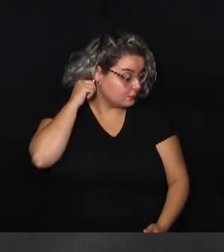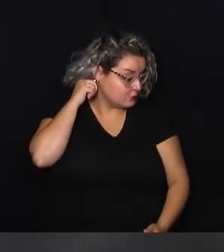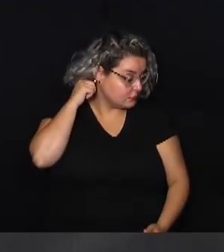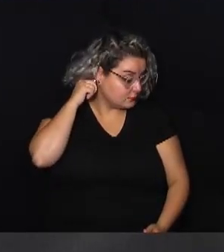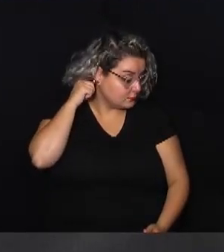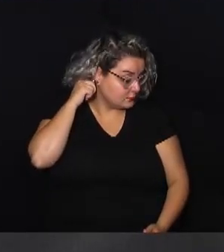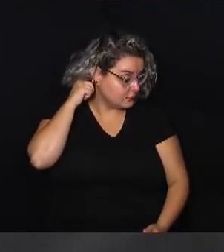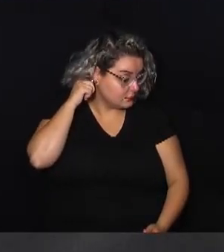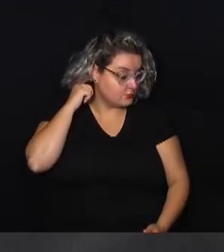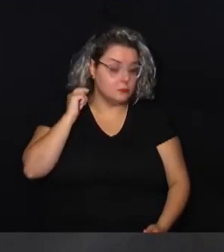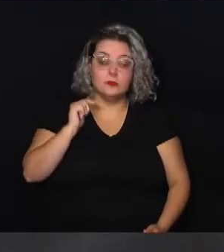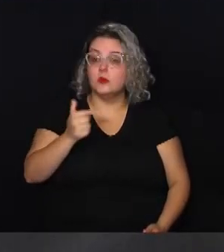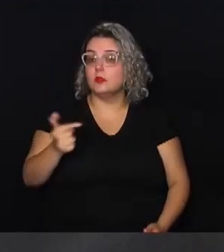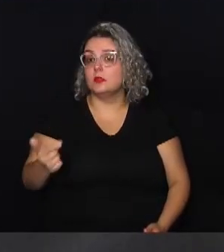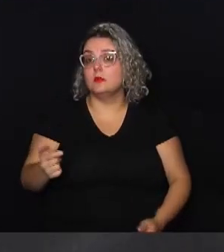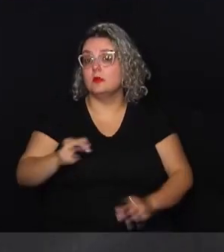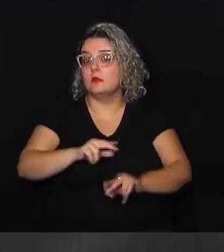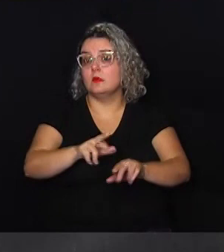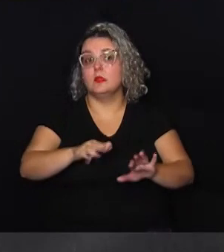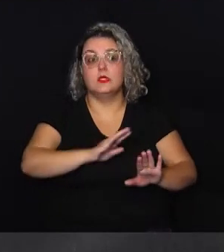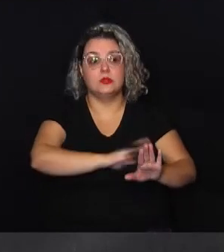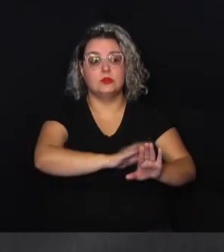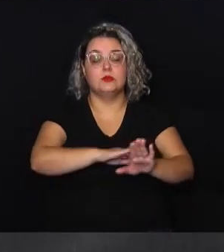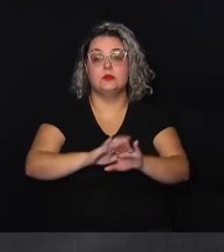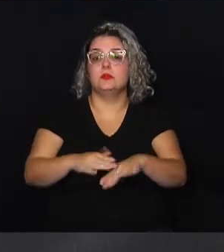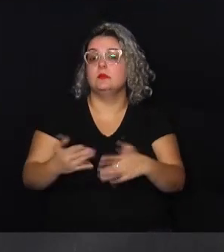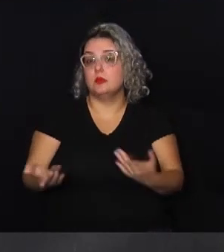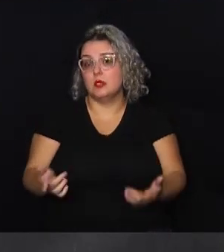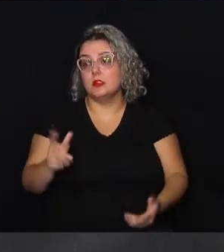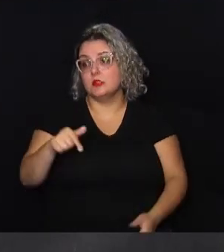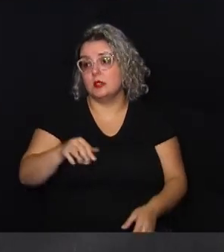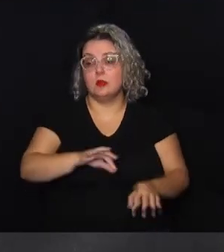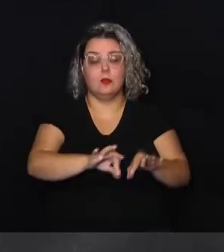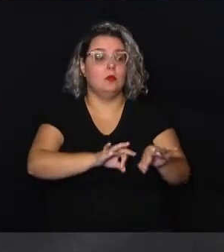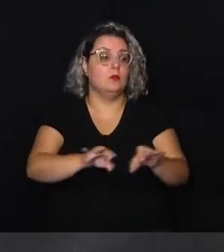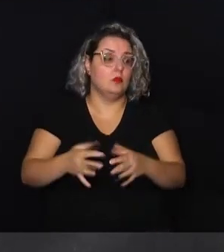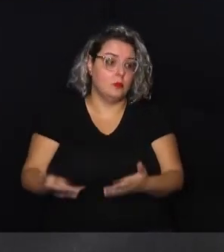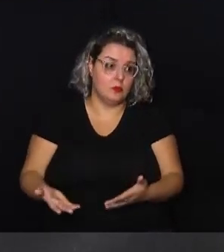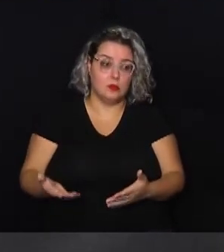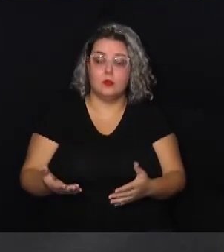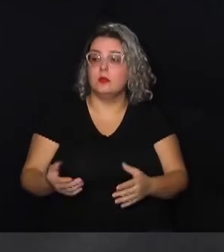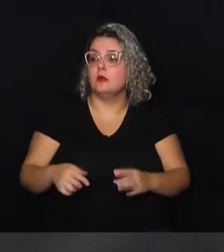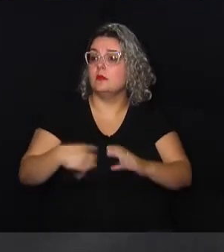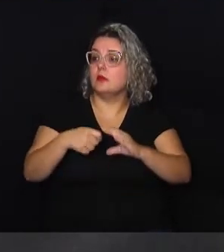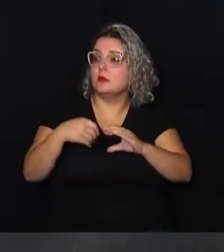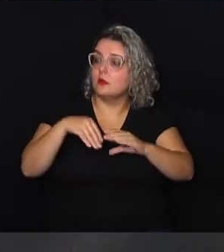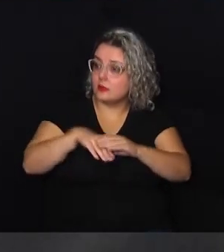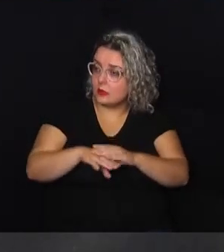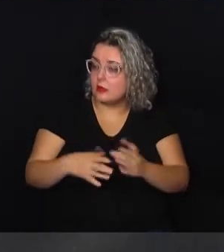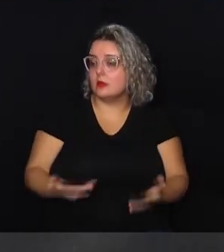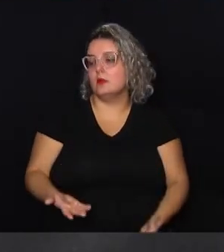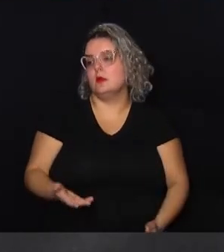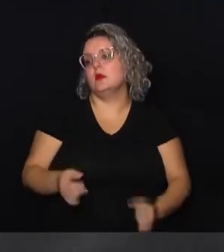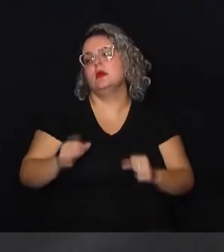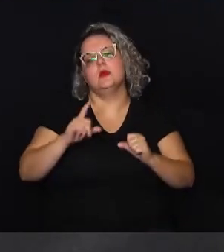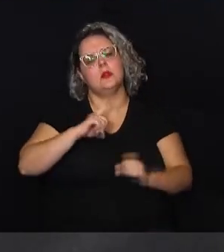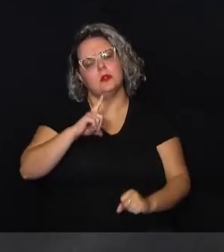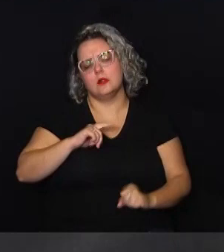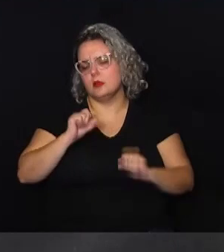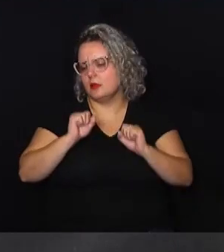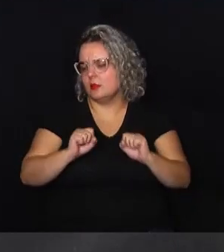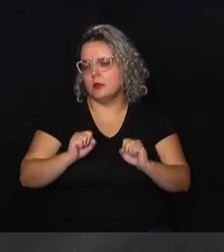essas muitas atividades, mas esse é um programa que fica gravado e eles terão a oportunidade de